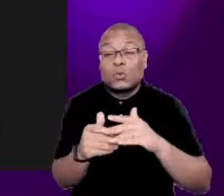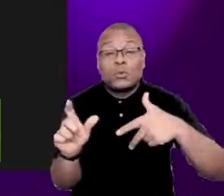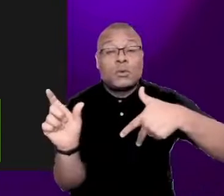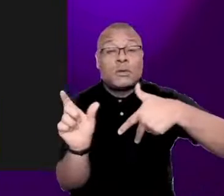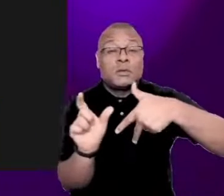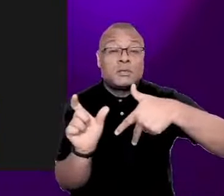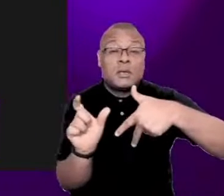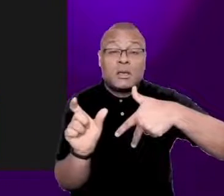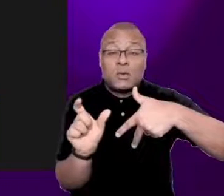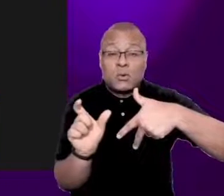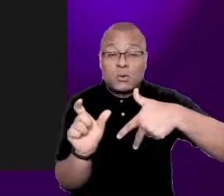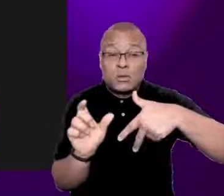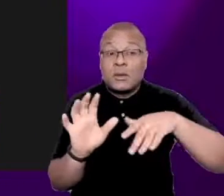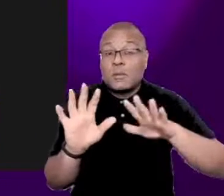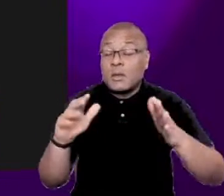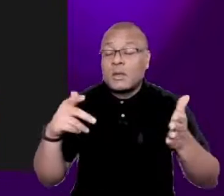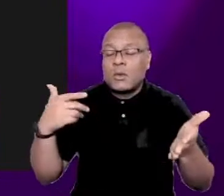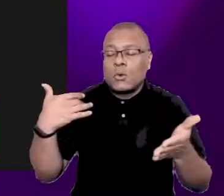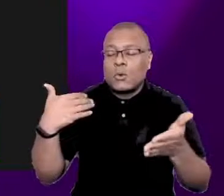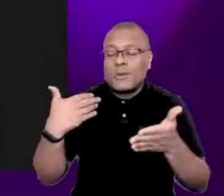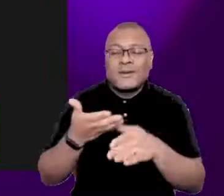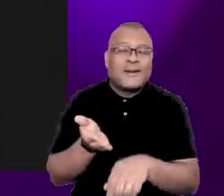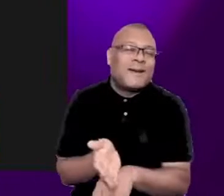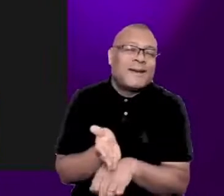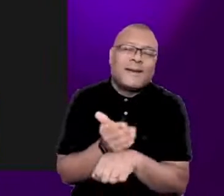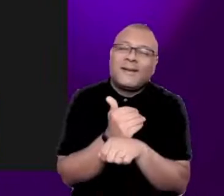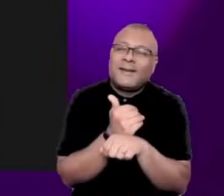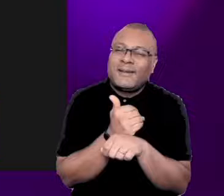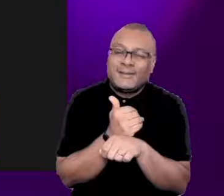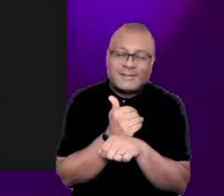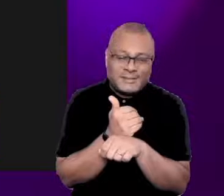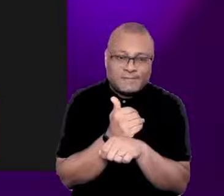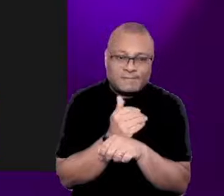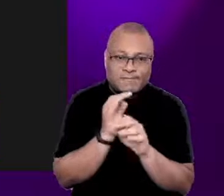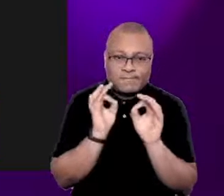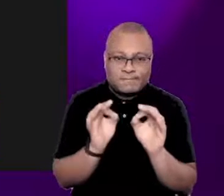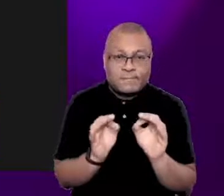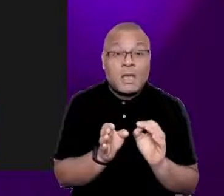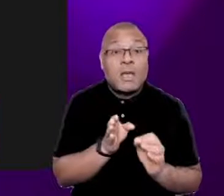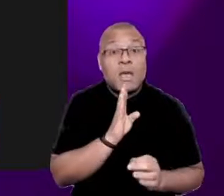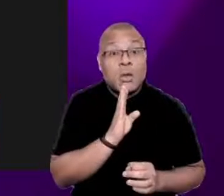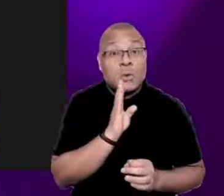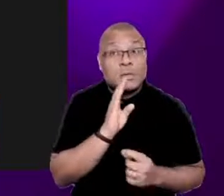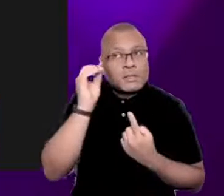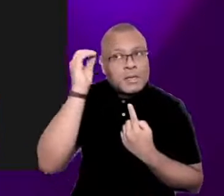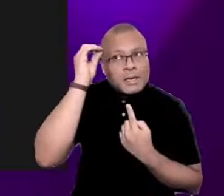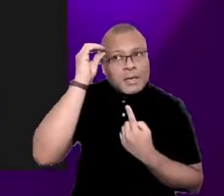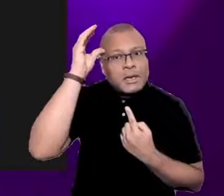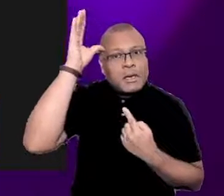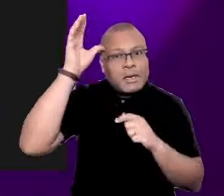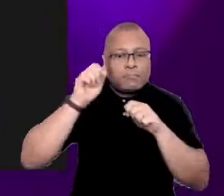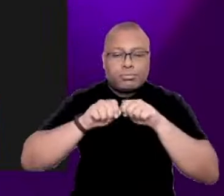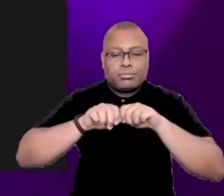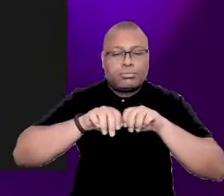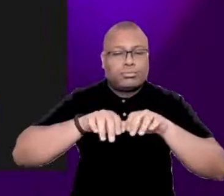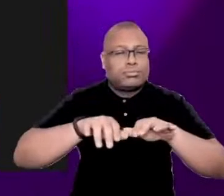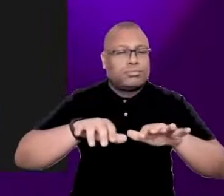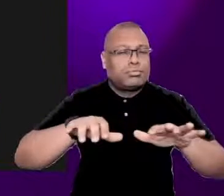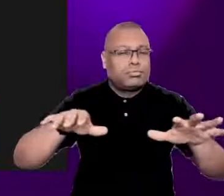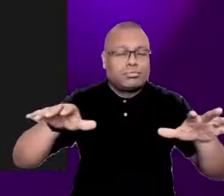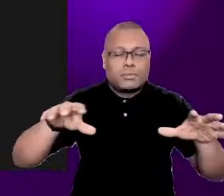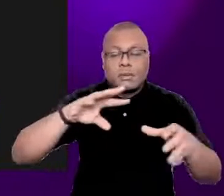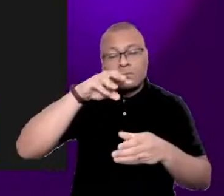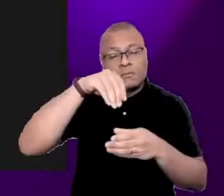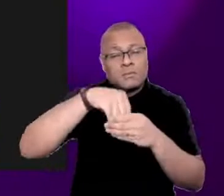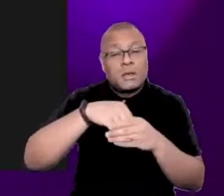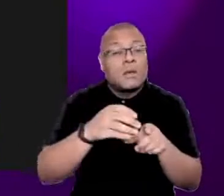você falou. Mas tem uma jornada antes, né? Anterior a essa, né? É o conhecimento, né? É a difusão do conhecimento. Se você